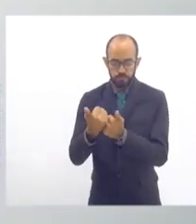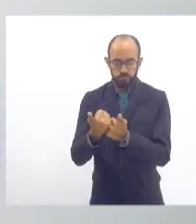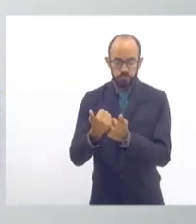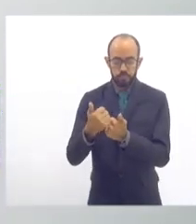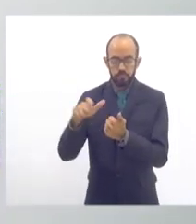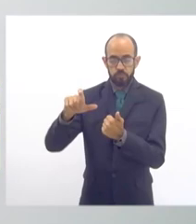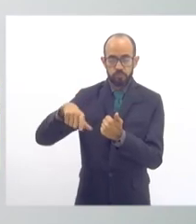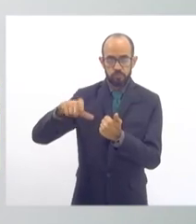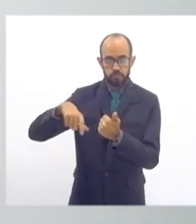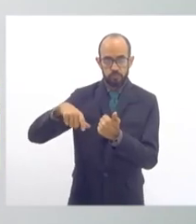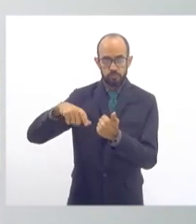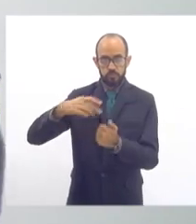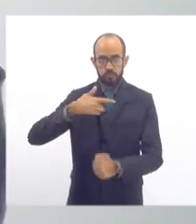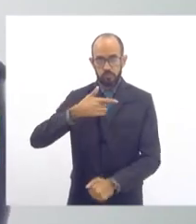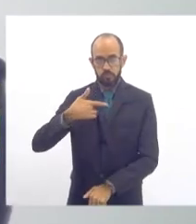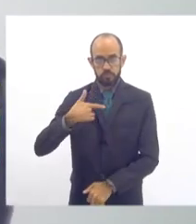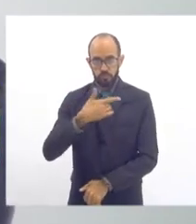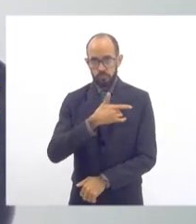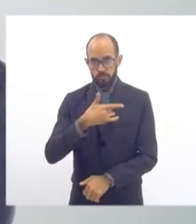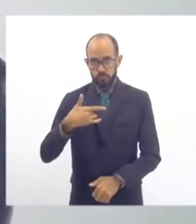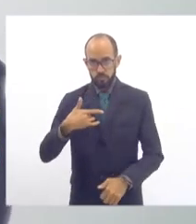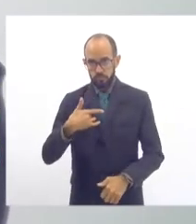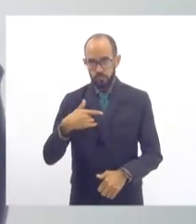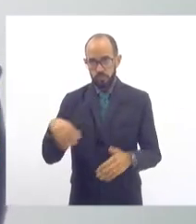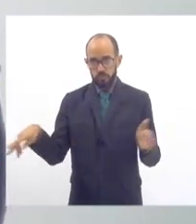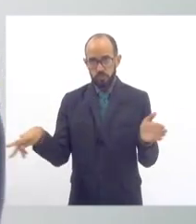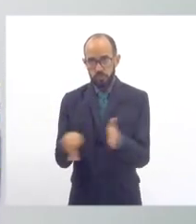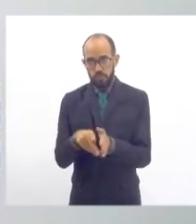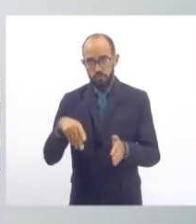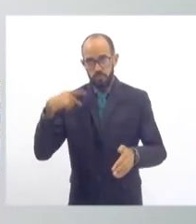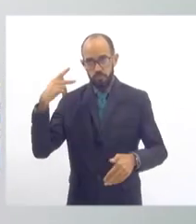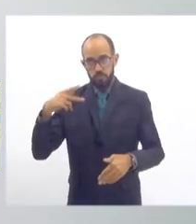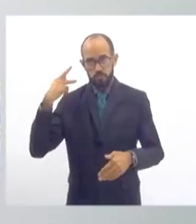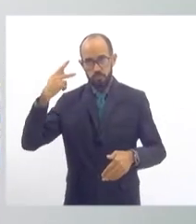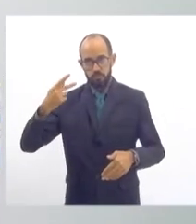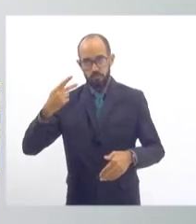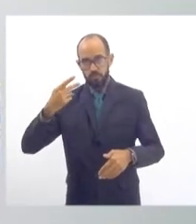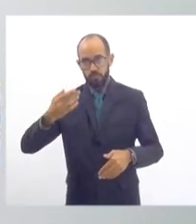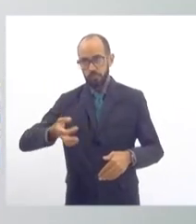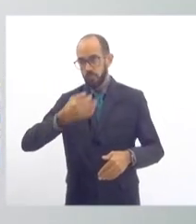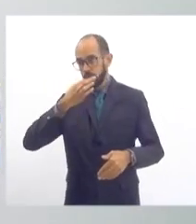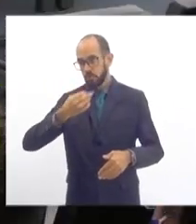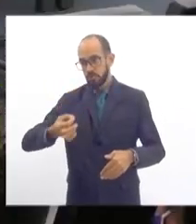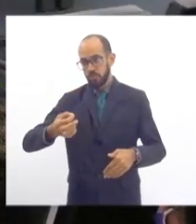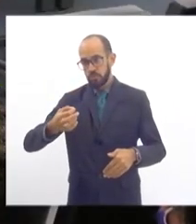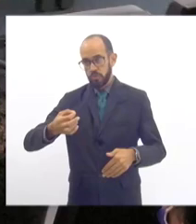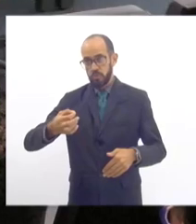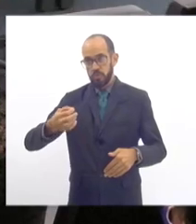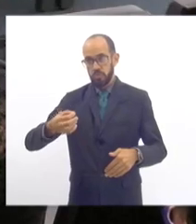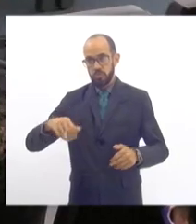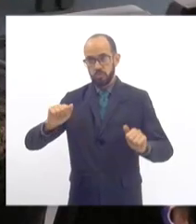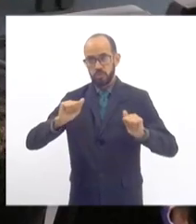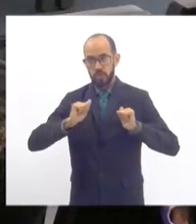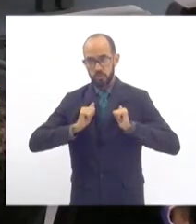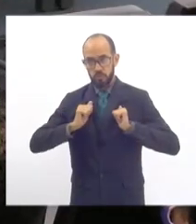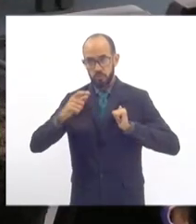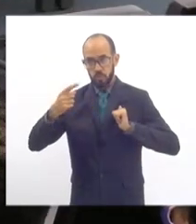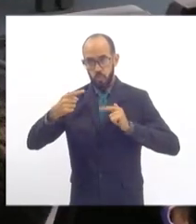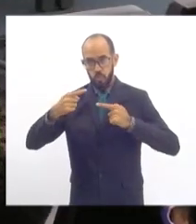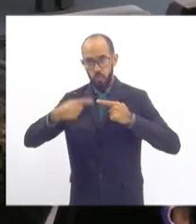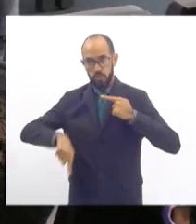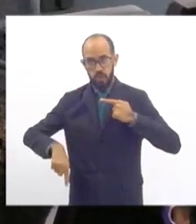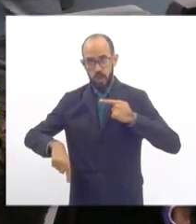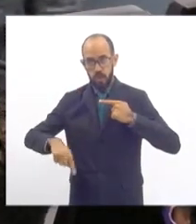saúde, que a própria procuradoria já tinha se posicionado para o inativo contrário, a gente,